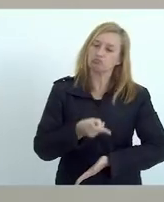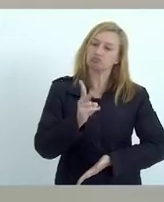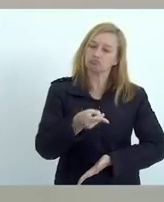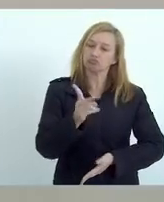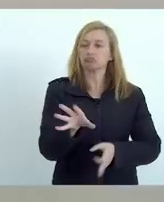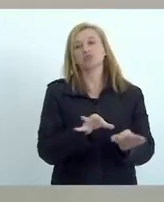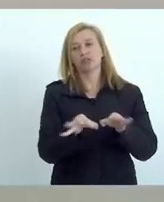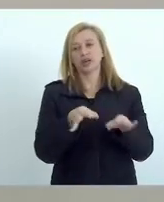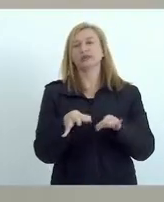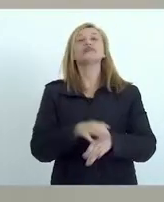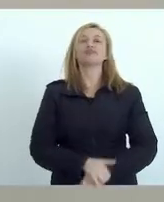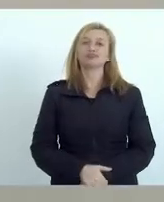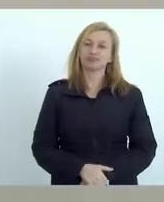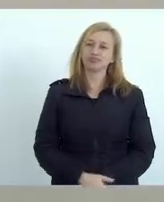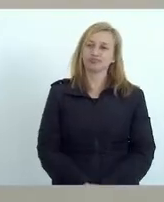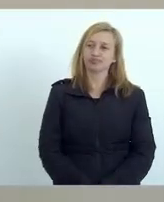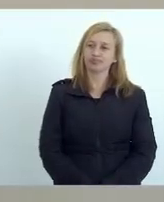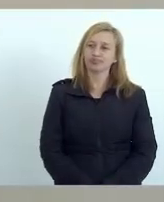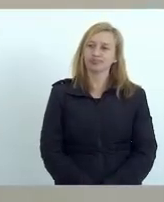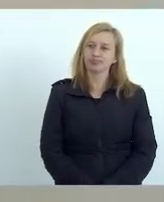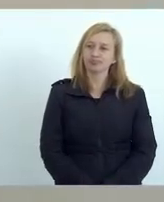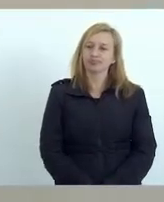nos preparando